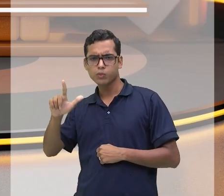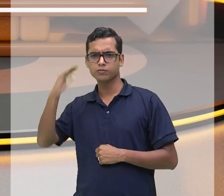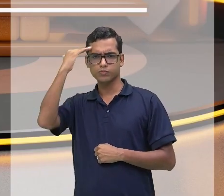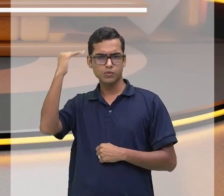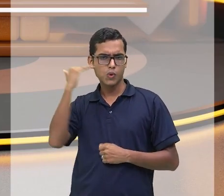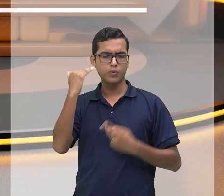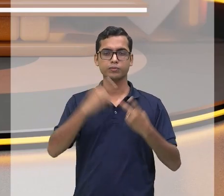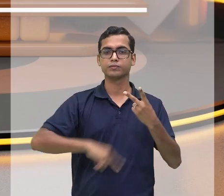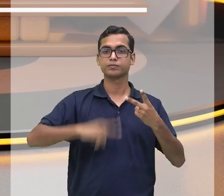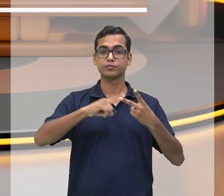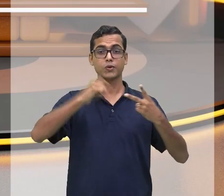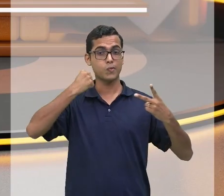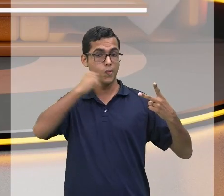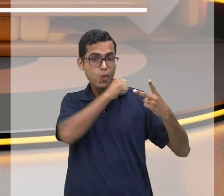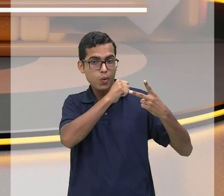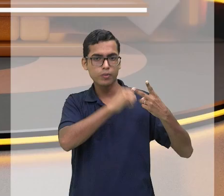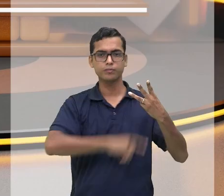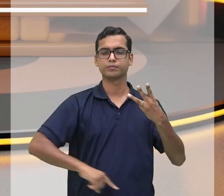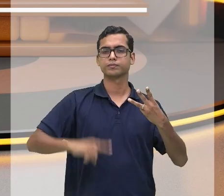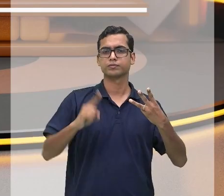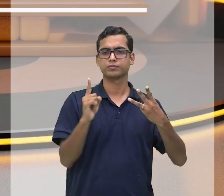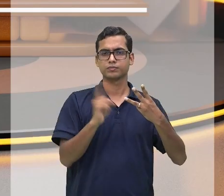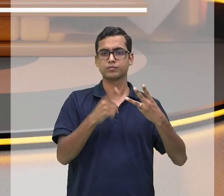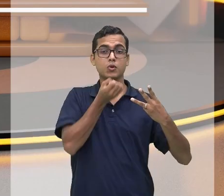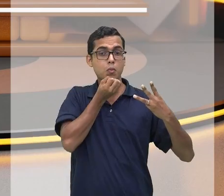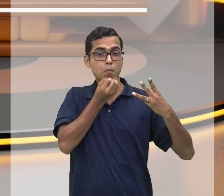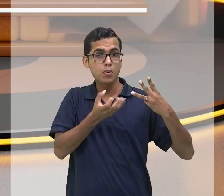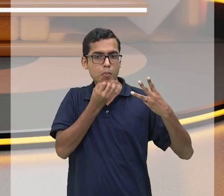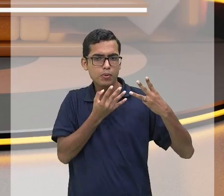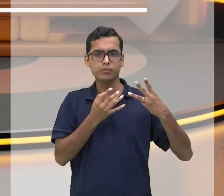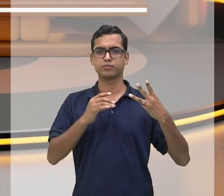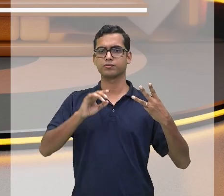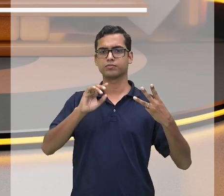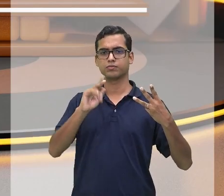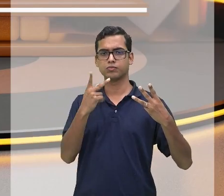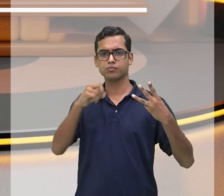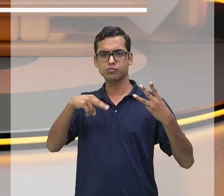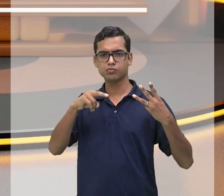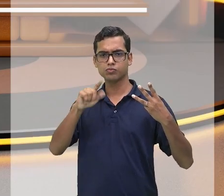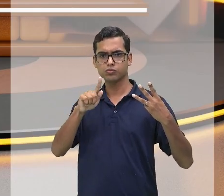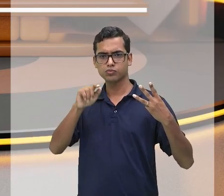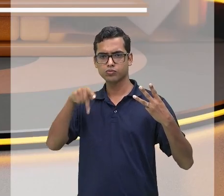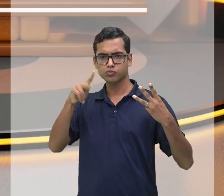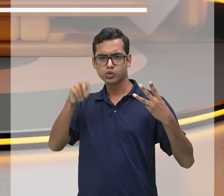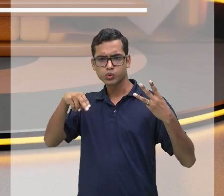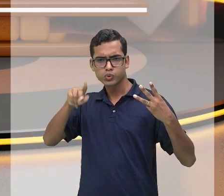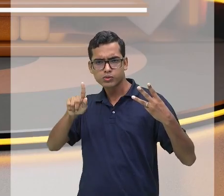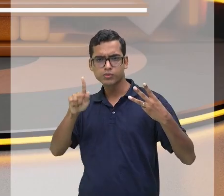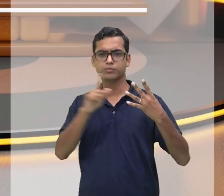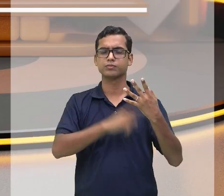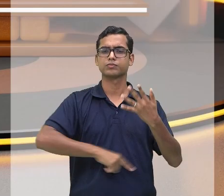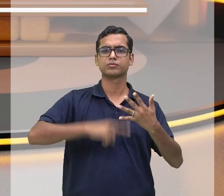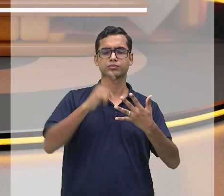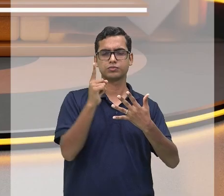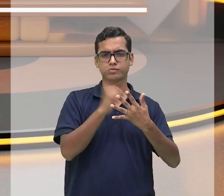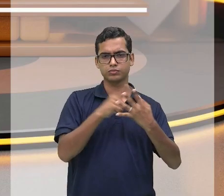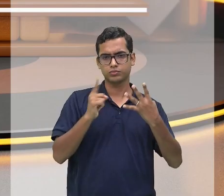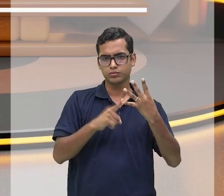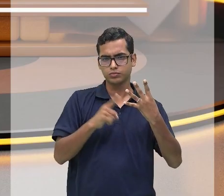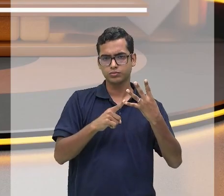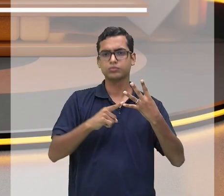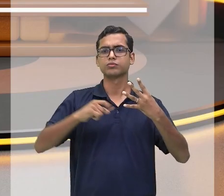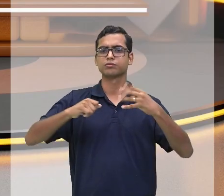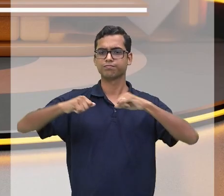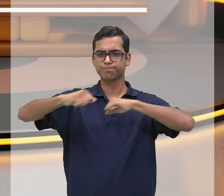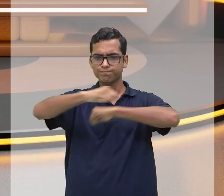e também Singapura, tá certo, gente? Então, isso acaba formando os tigres asiáticos. Como